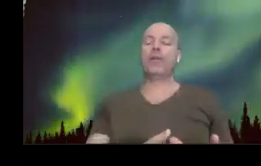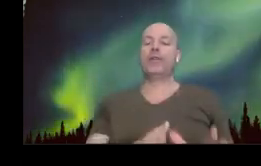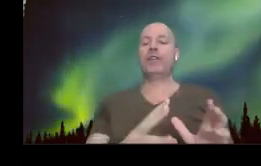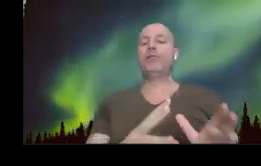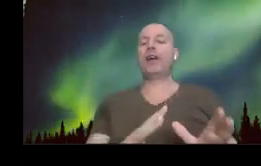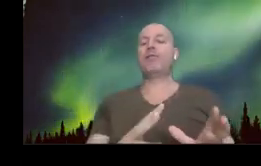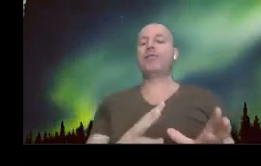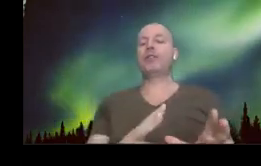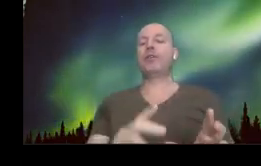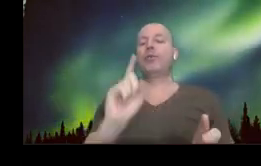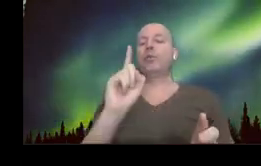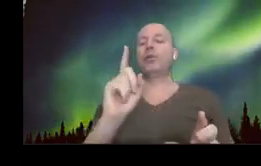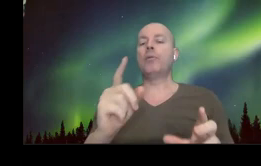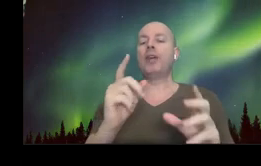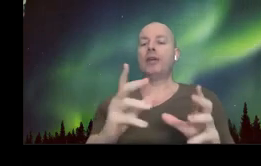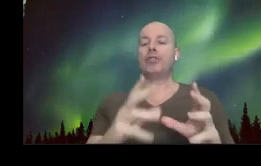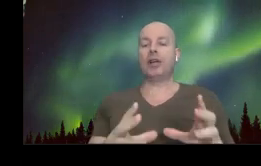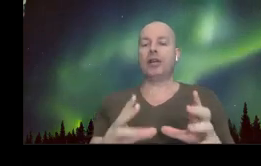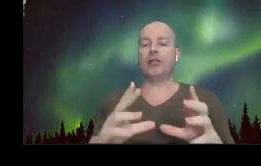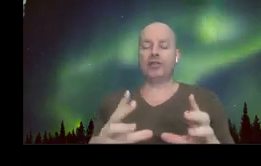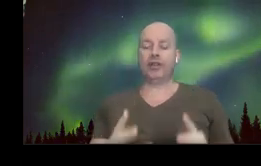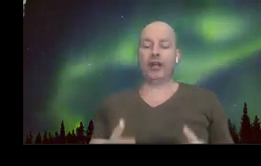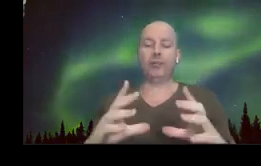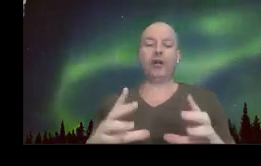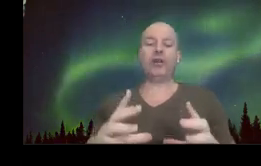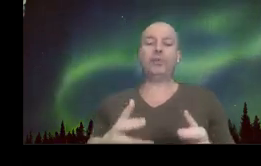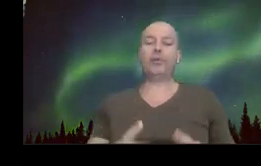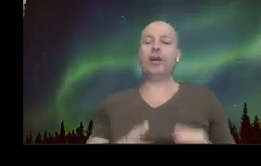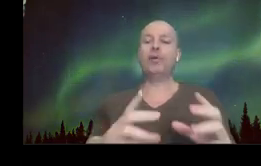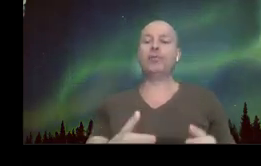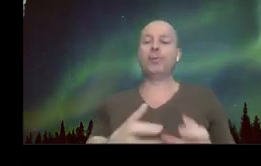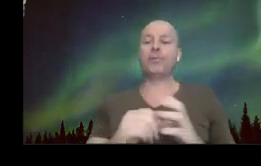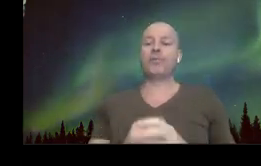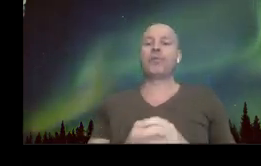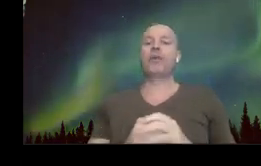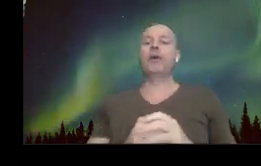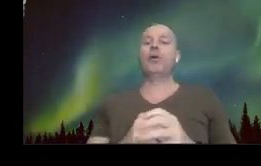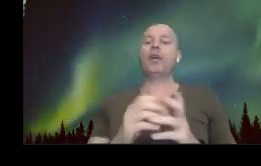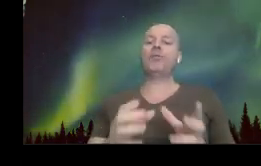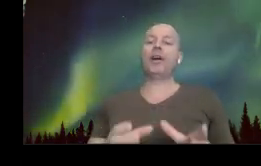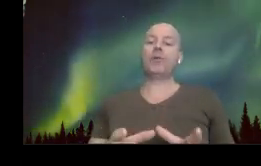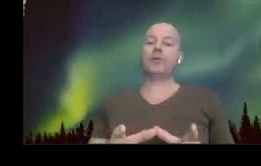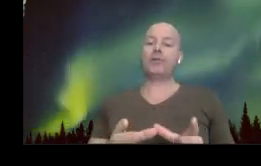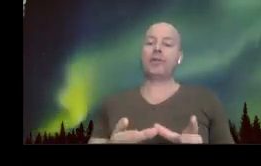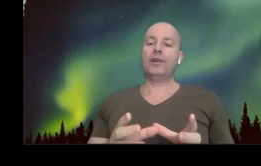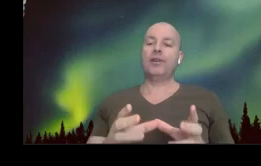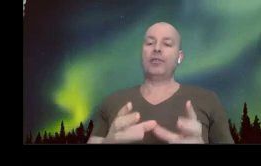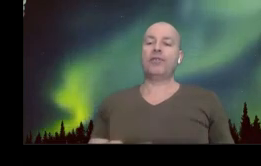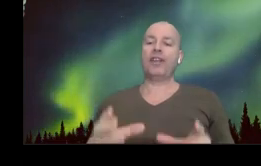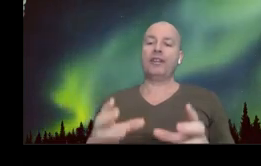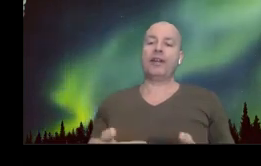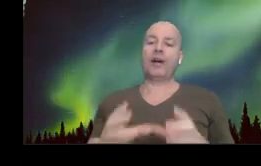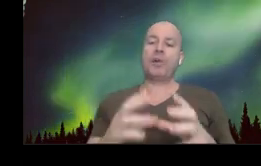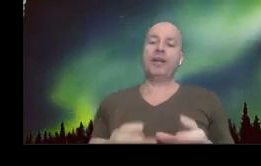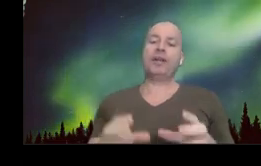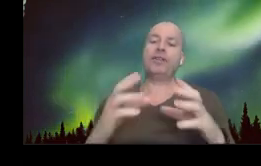azul, significa que você tem um único ambiente ali. Você tem, por exemplo, campo. O que vai acontecer?